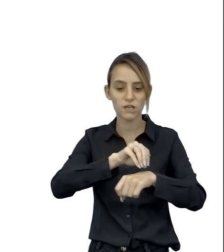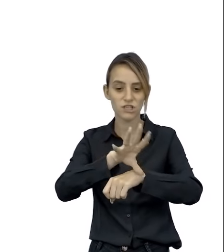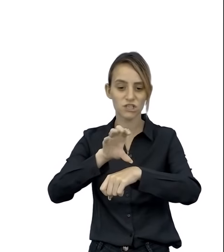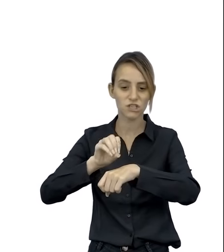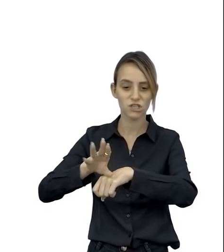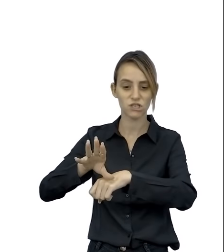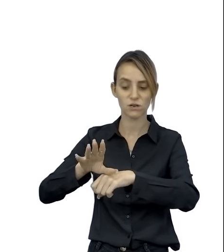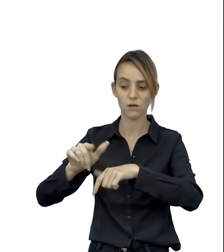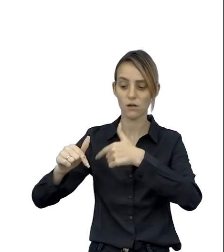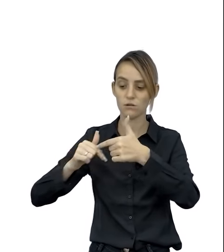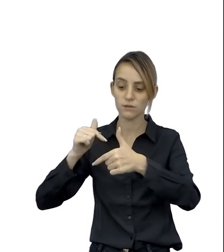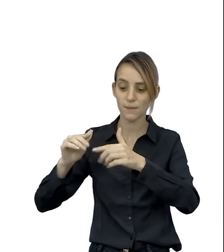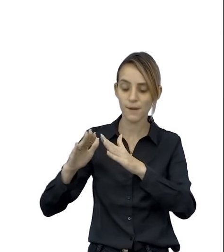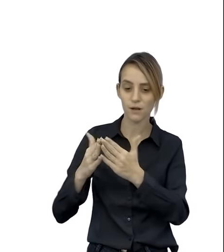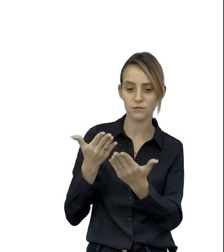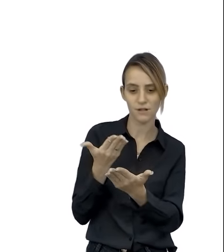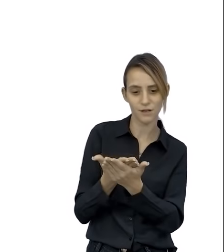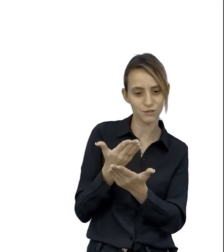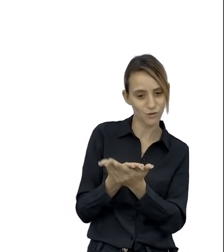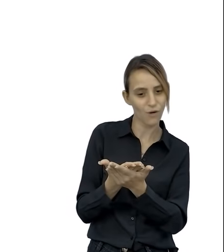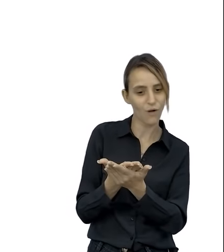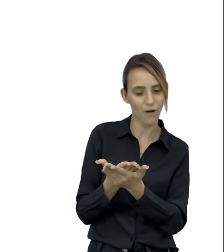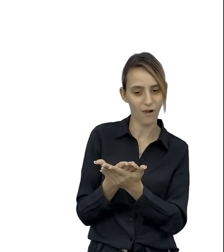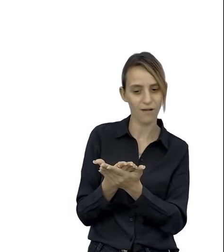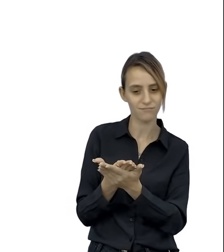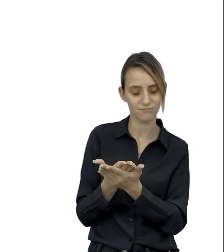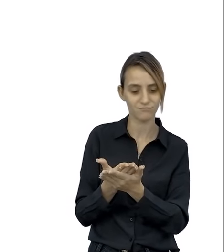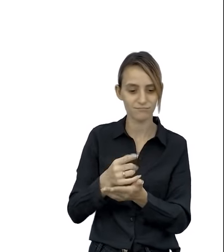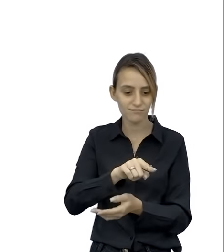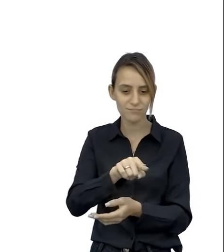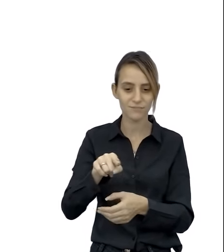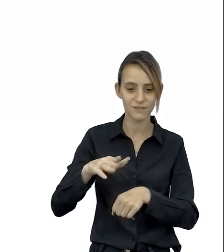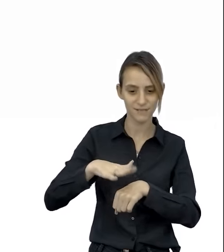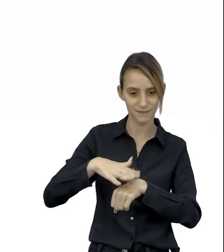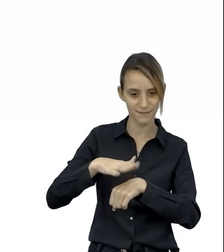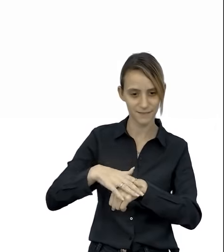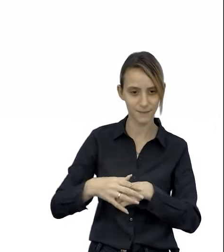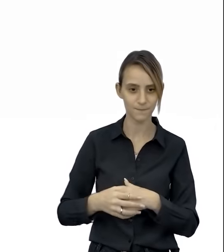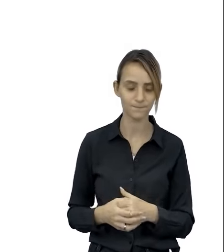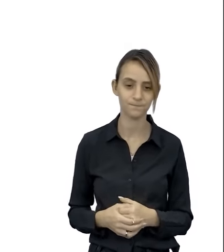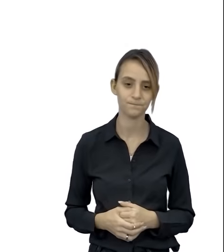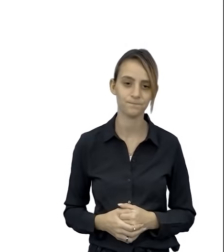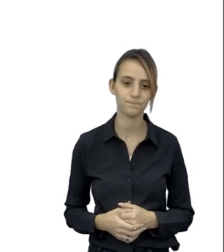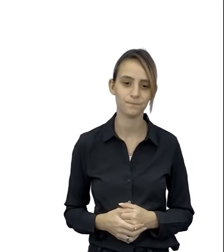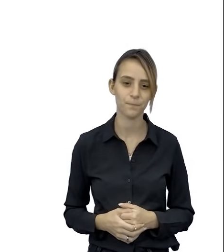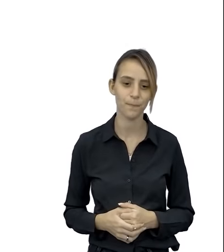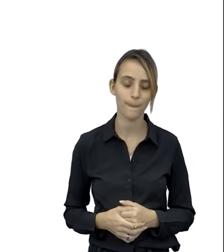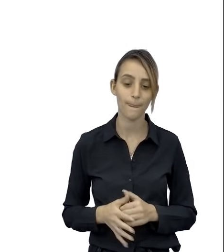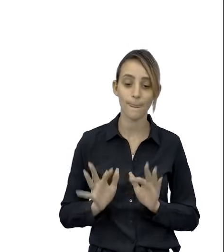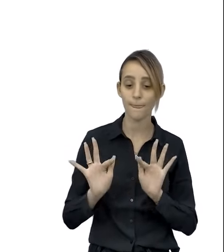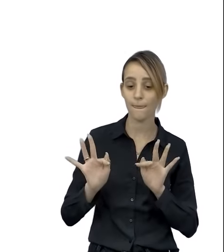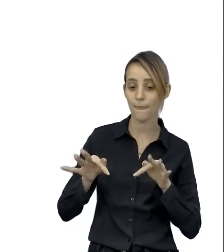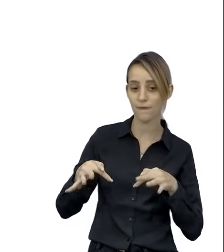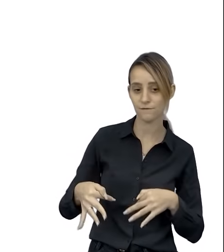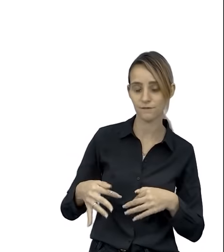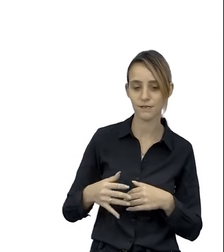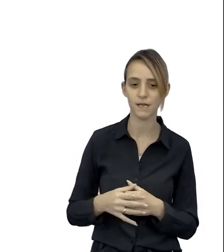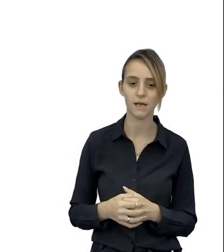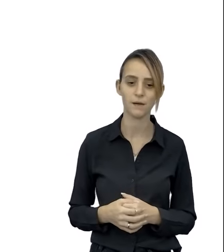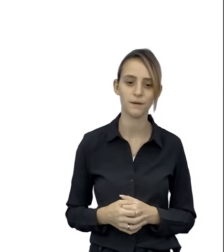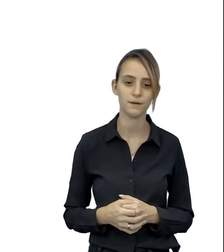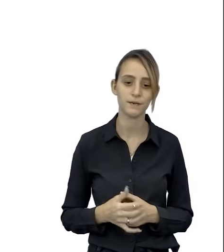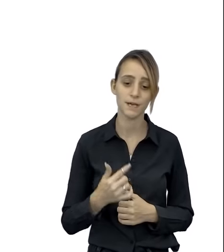na escola com seus pares após esses 45 minutos. Finalizando, né,